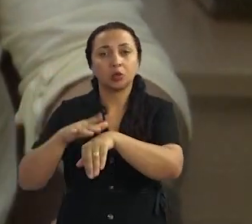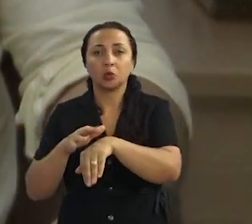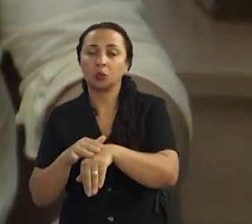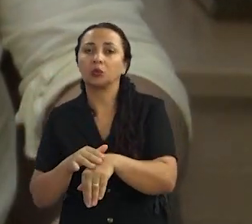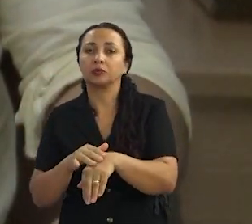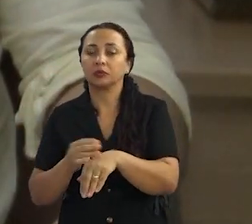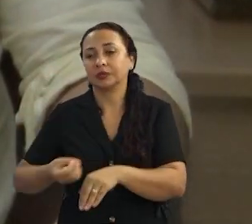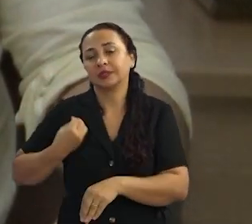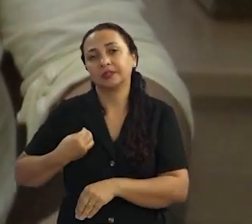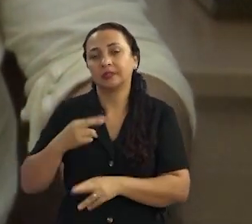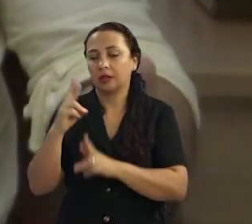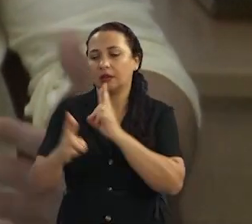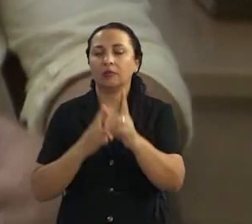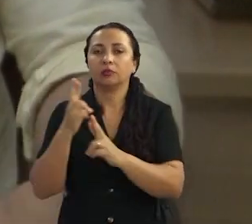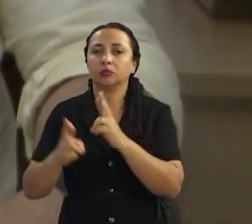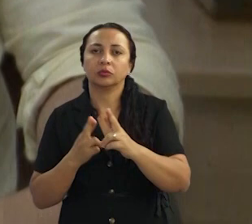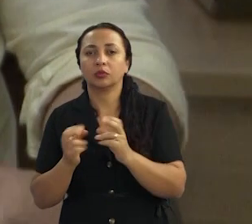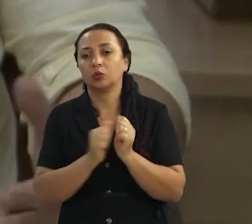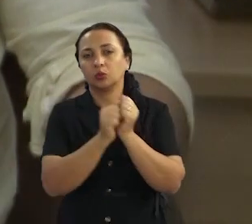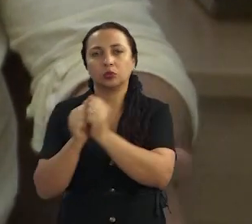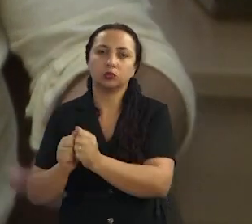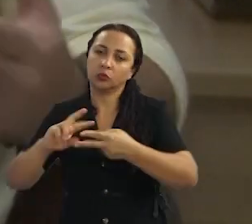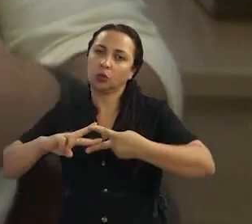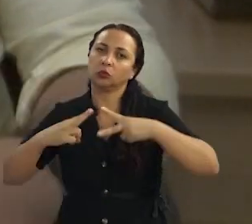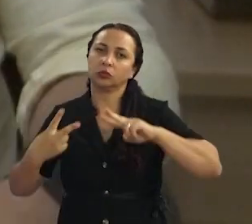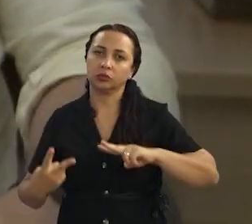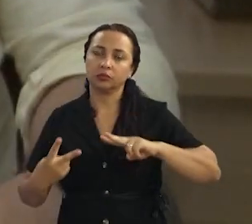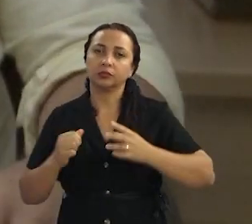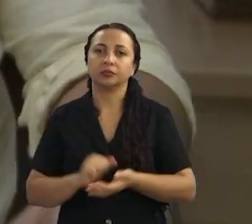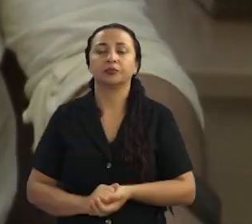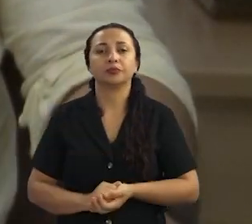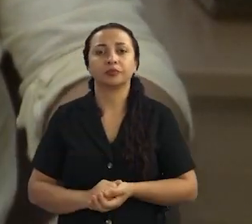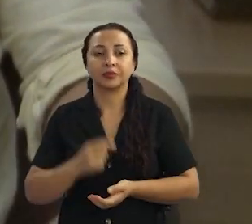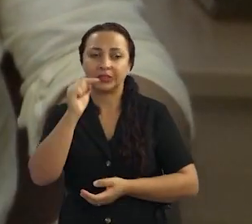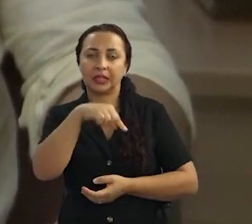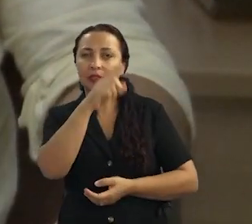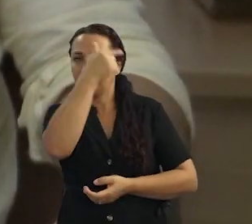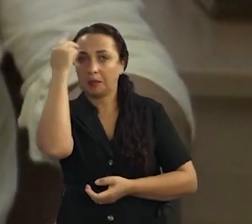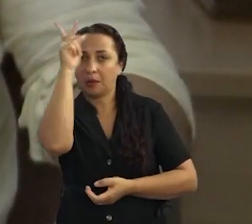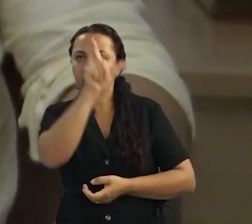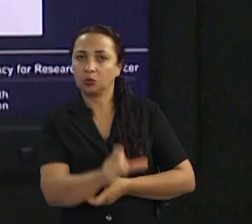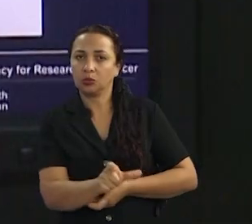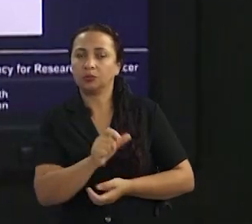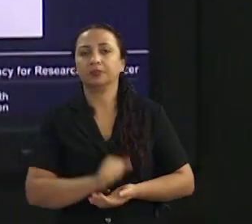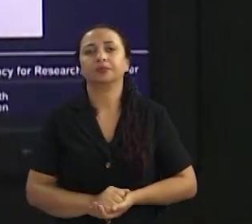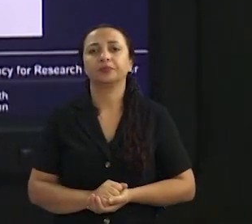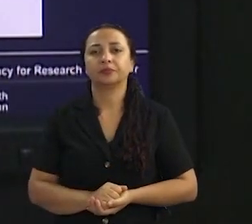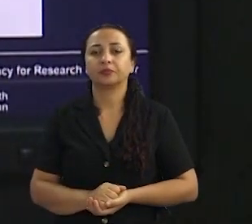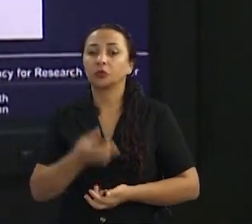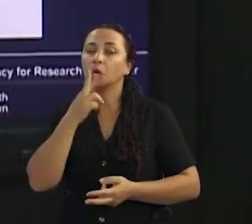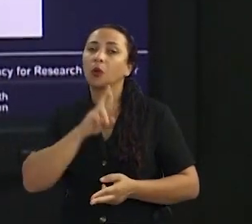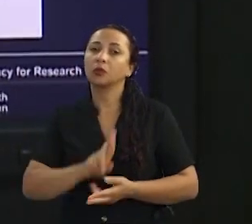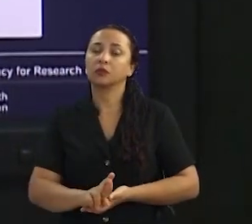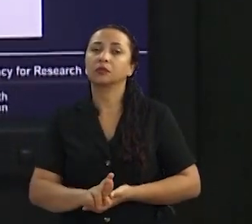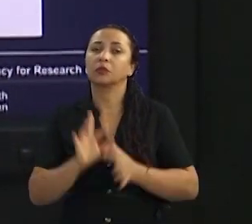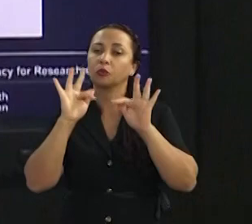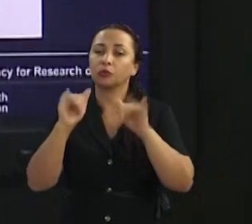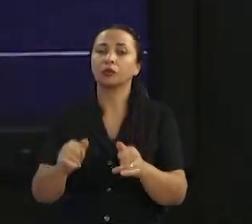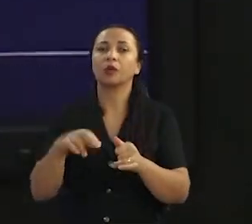da doença estaria relacionada com os genes desses pacientes. O